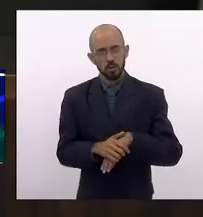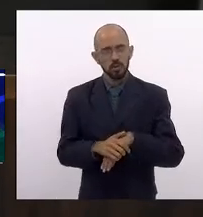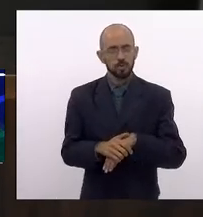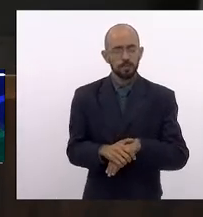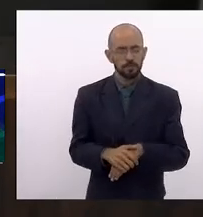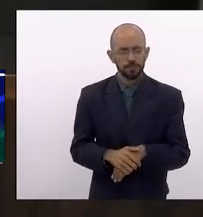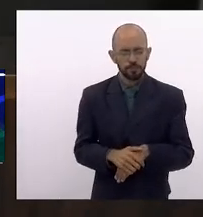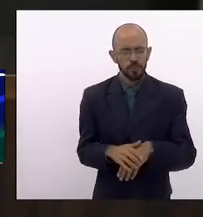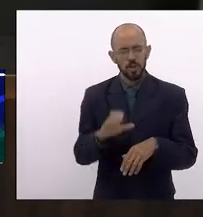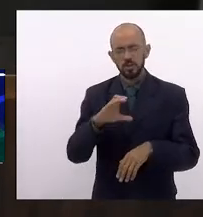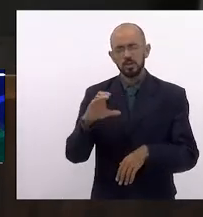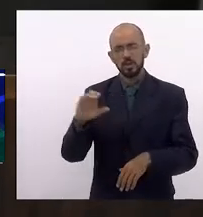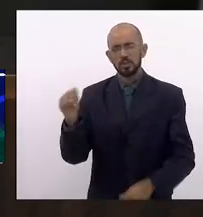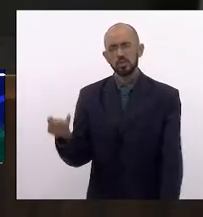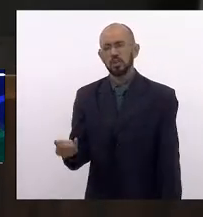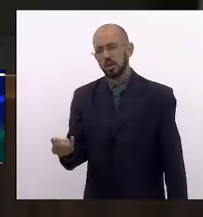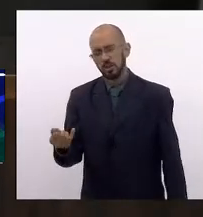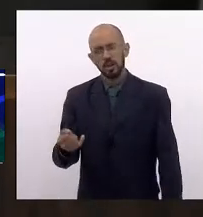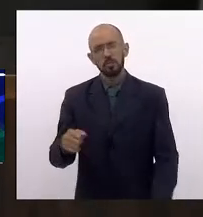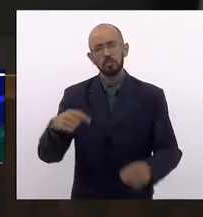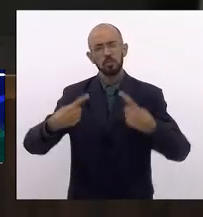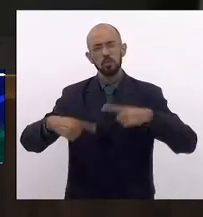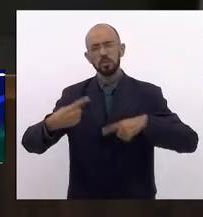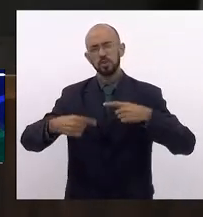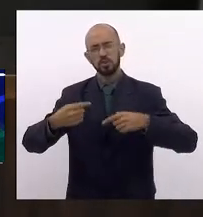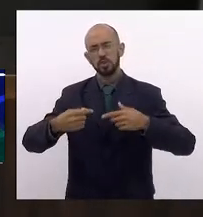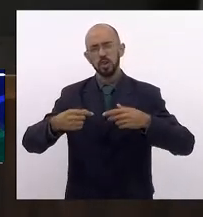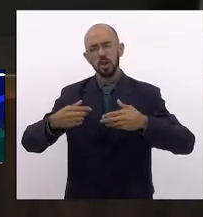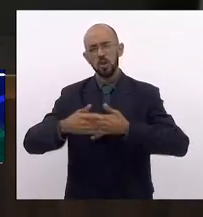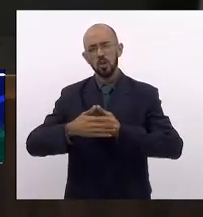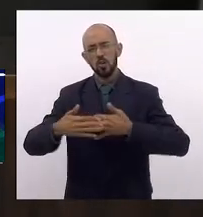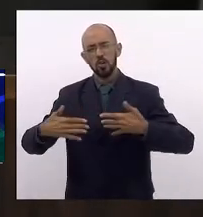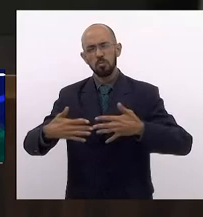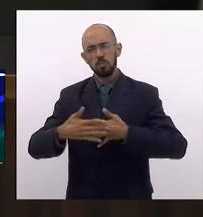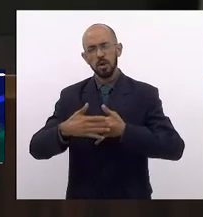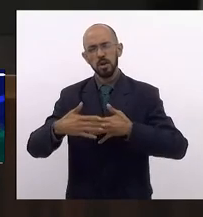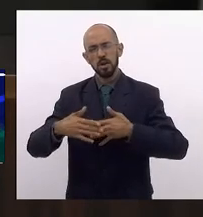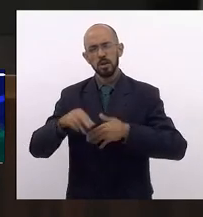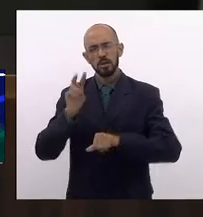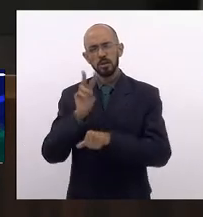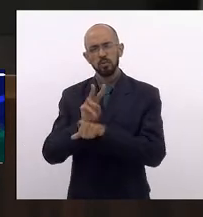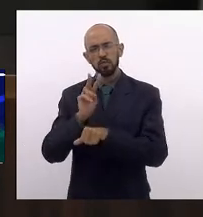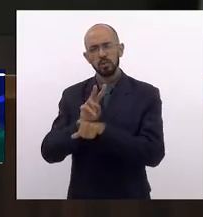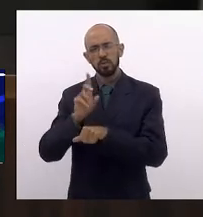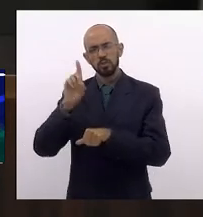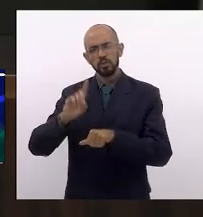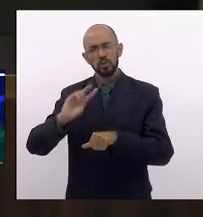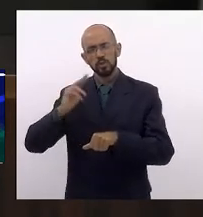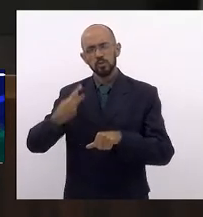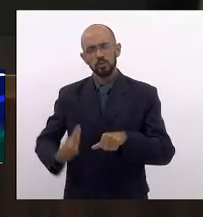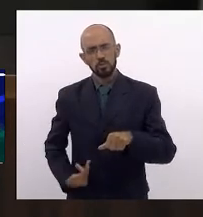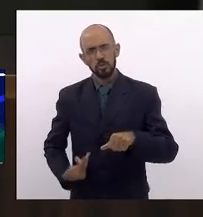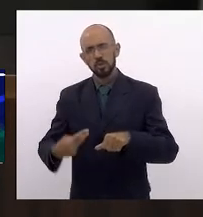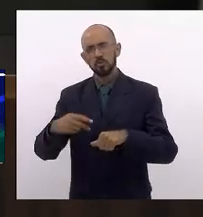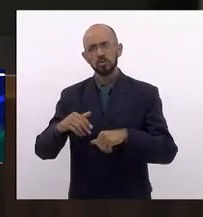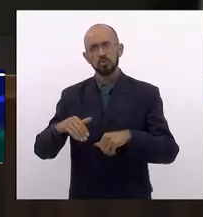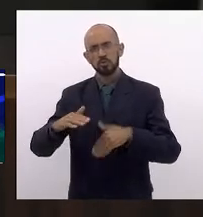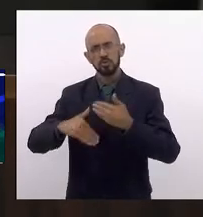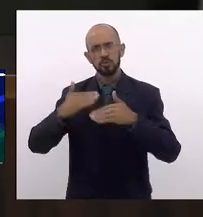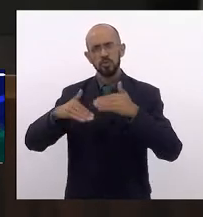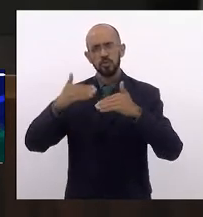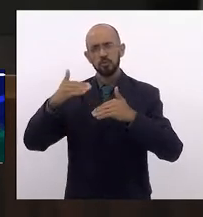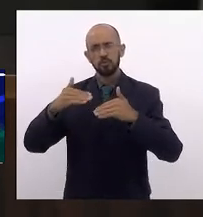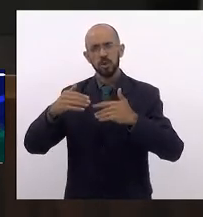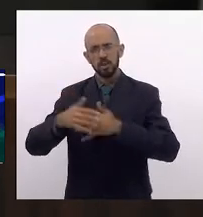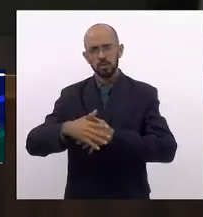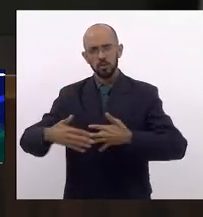condição Justiça política Urbana e habitação surge um diário e depois dos humanos assuntos principais momentos Regional e orçamento